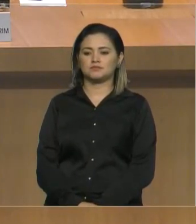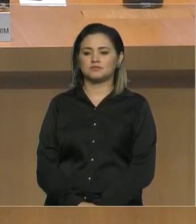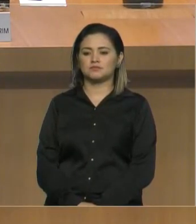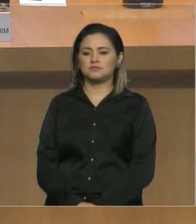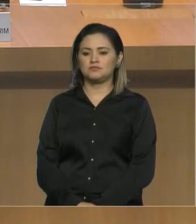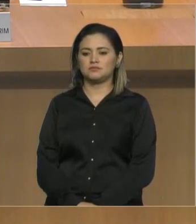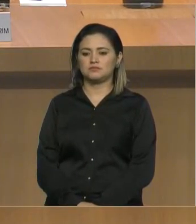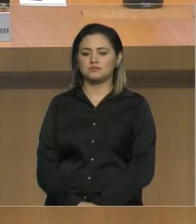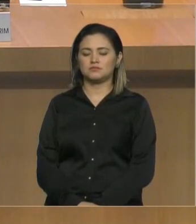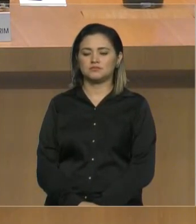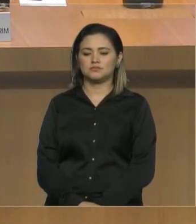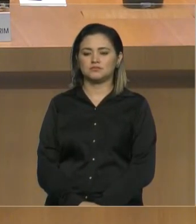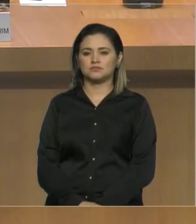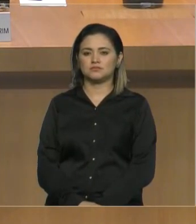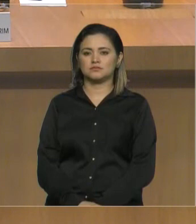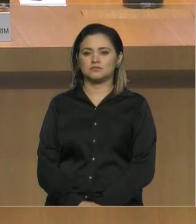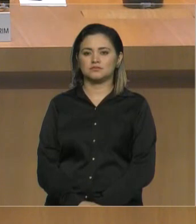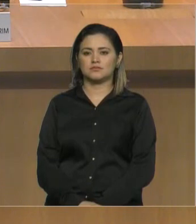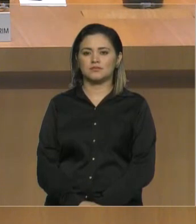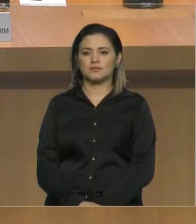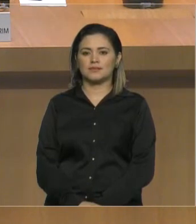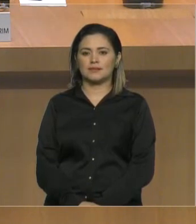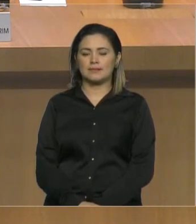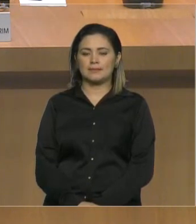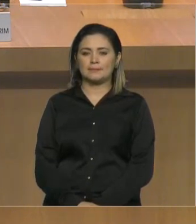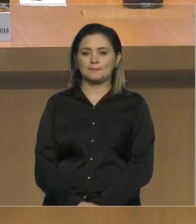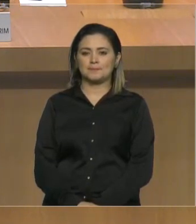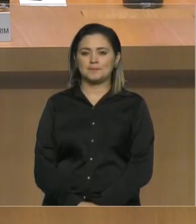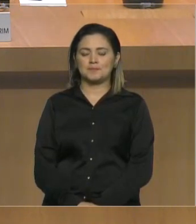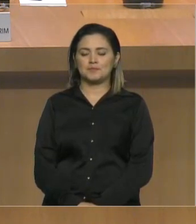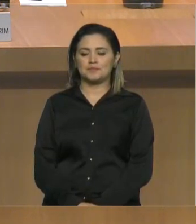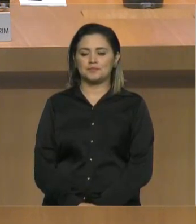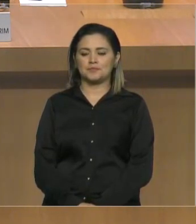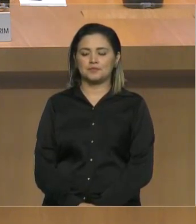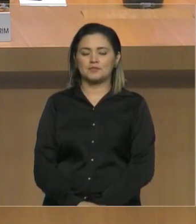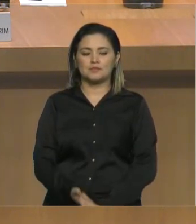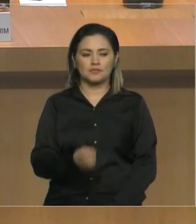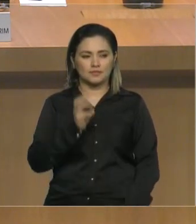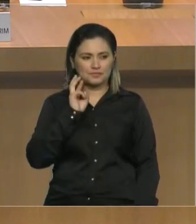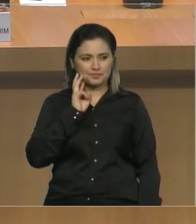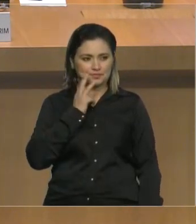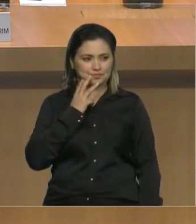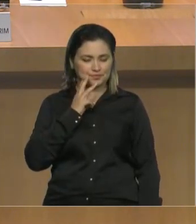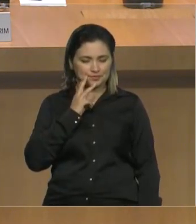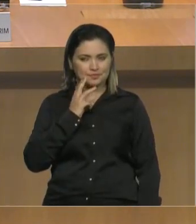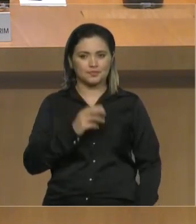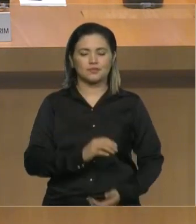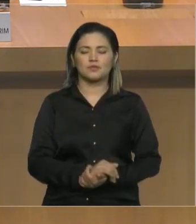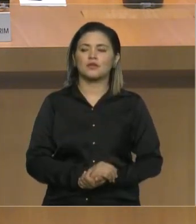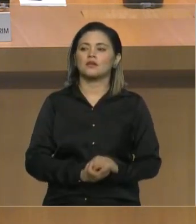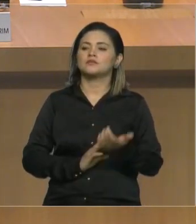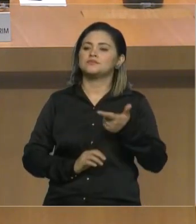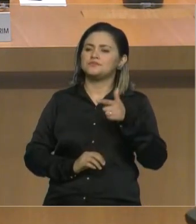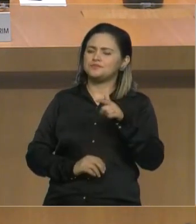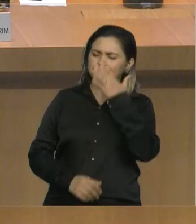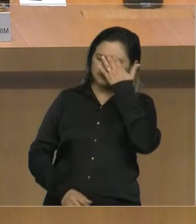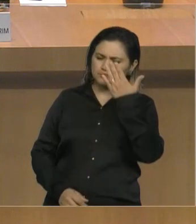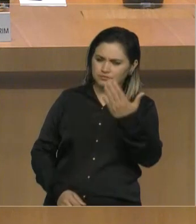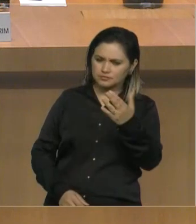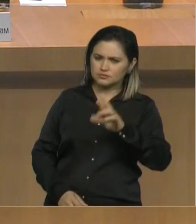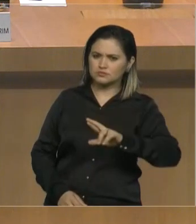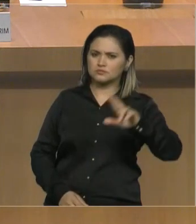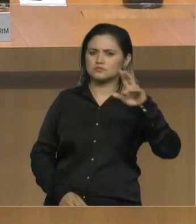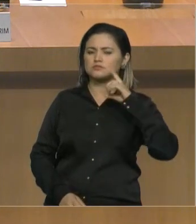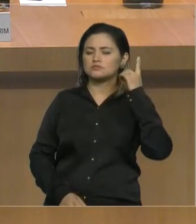Presidente Atelino, deputado Wellington do Cus, se possível. Vossa Excelência está com a palavra. Muito obrigado. Mais uma vez também, só agradecer em nome dos deputados que já fizeram